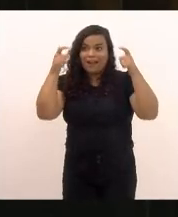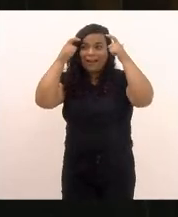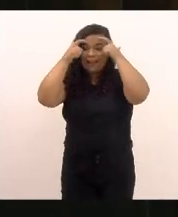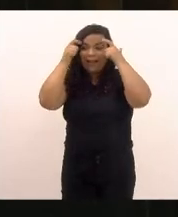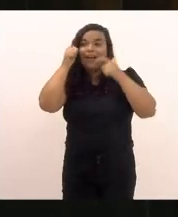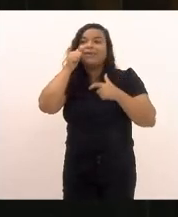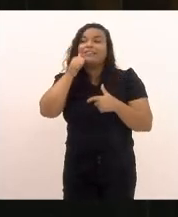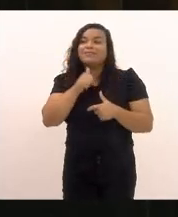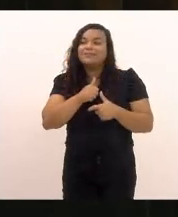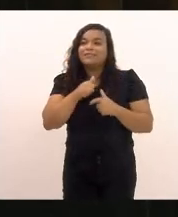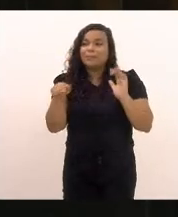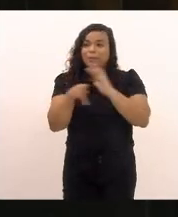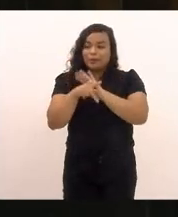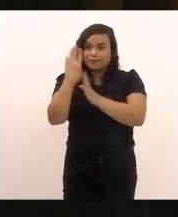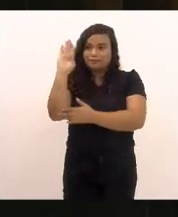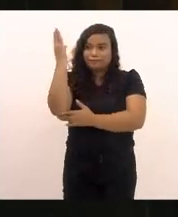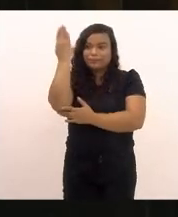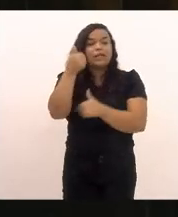aquela aglomeração.